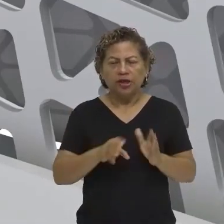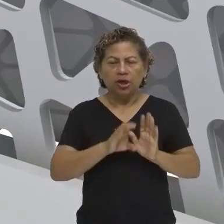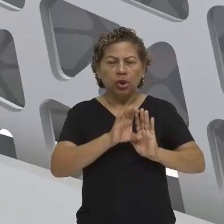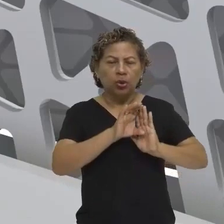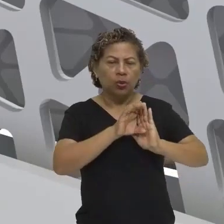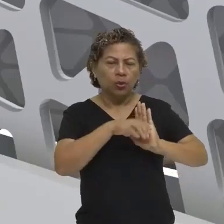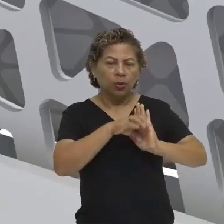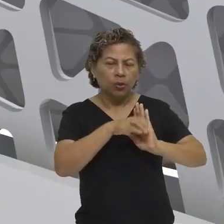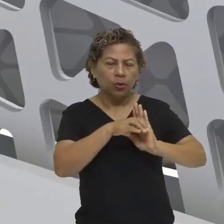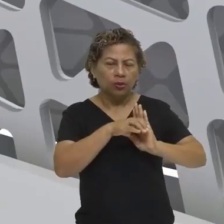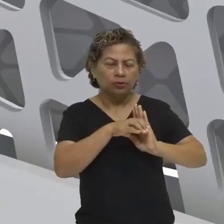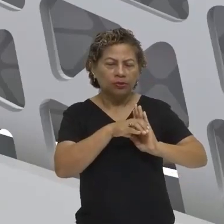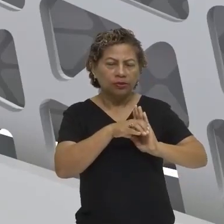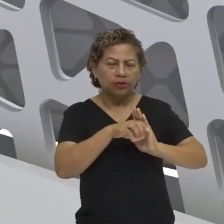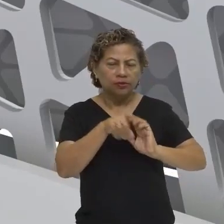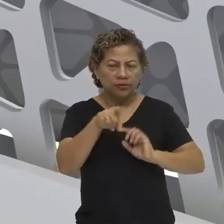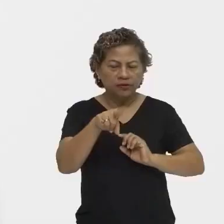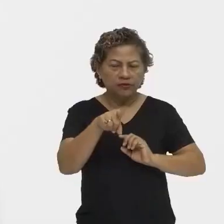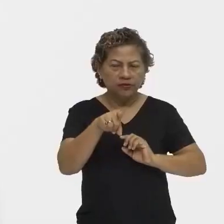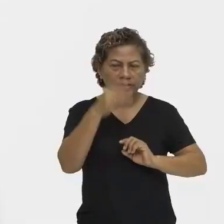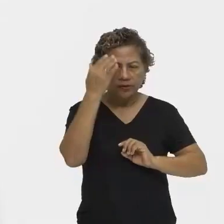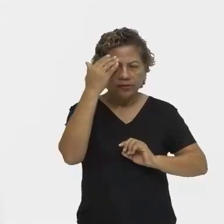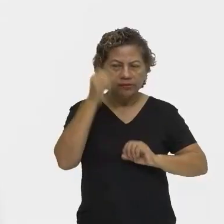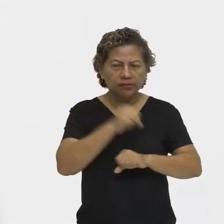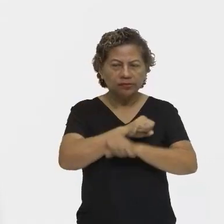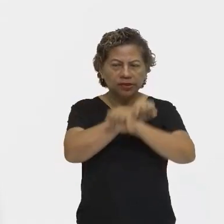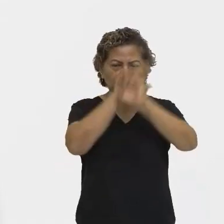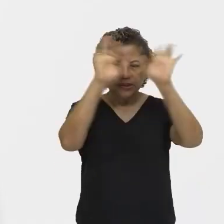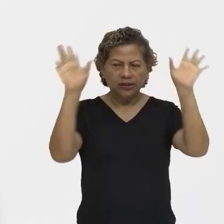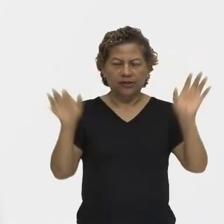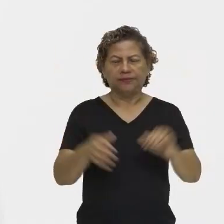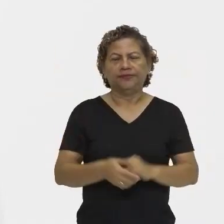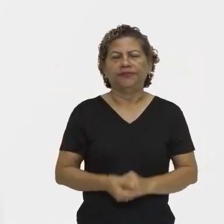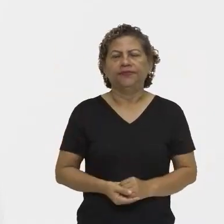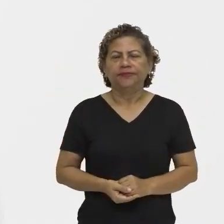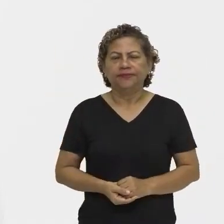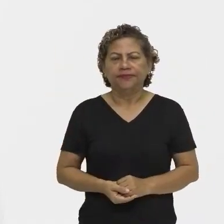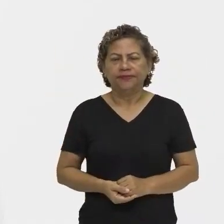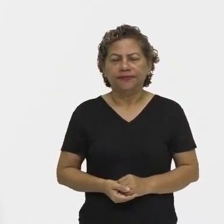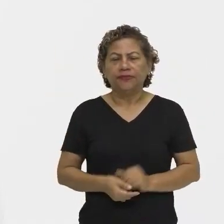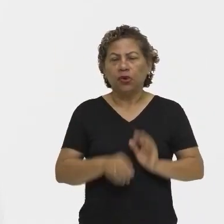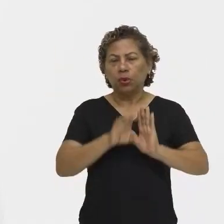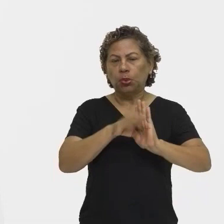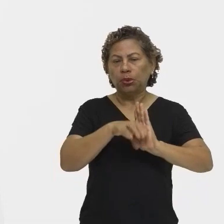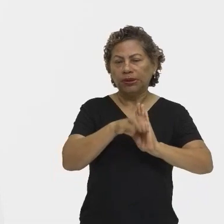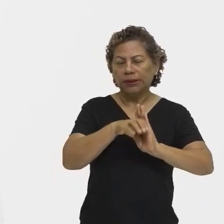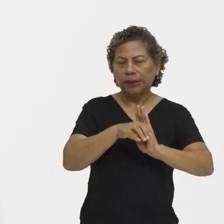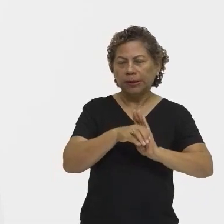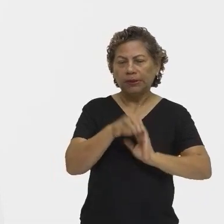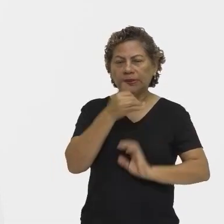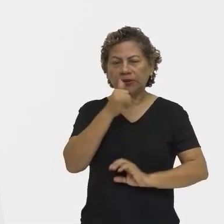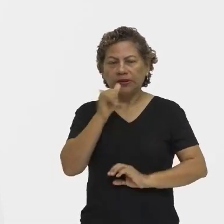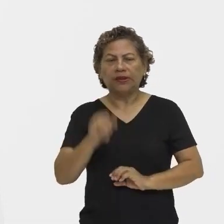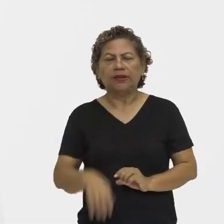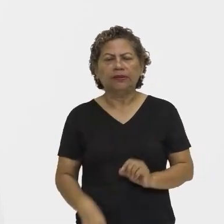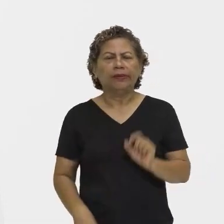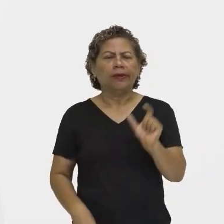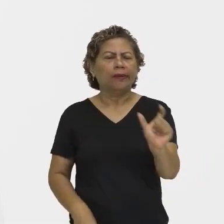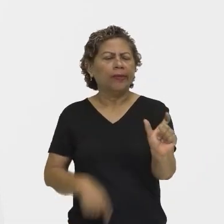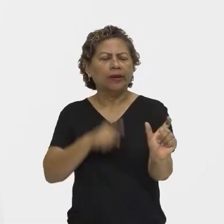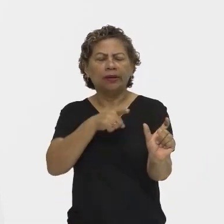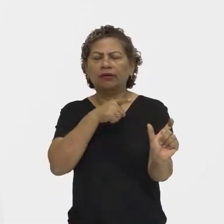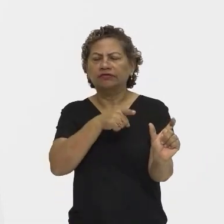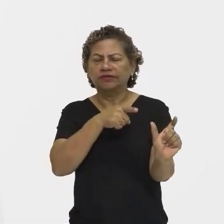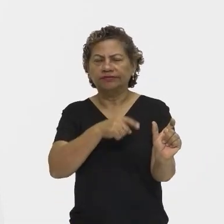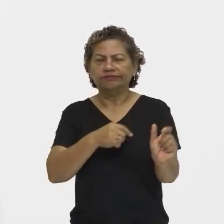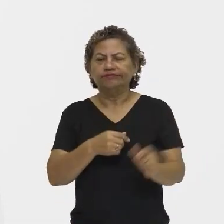para você. E aí você tem nossa primeira cartela que diz assim: a palavra energia é muito